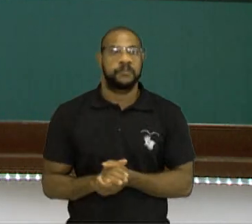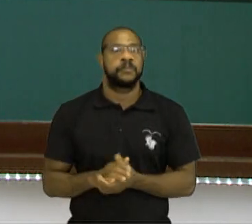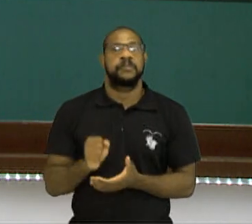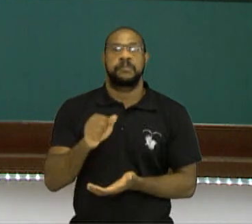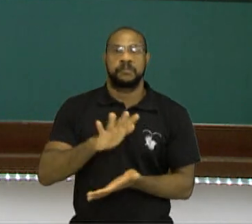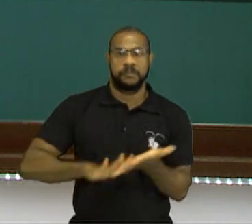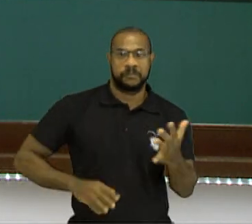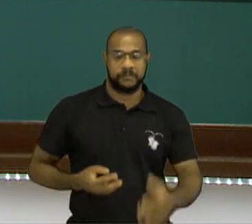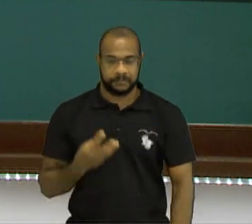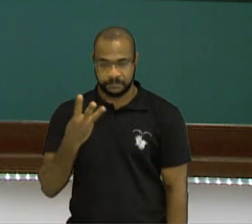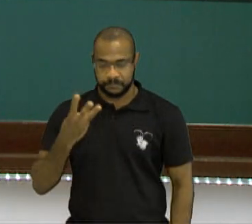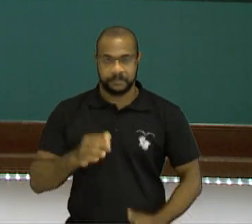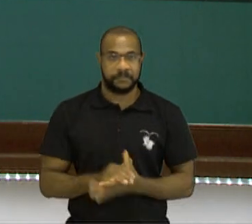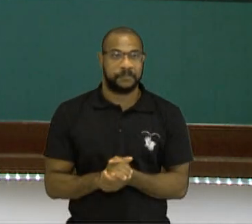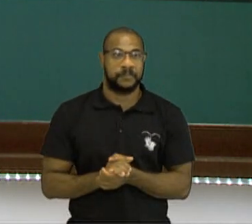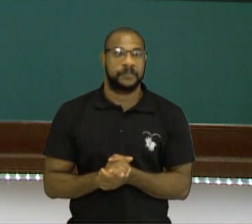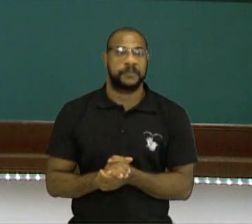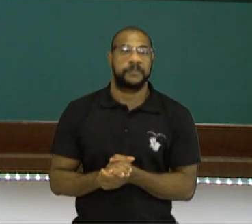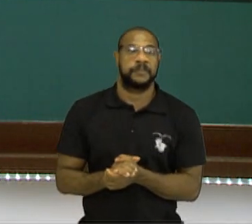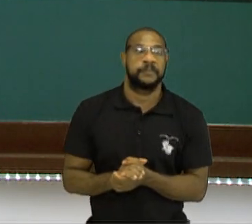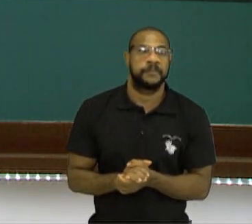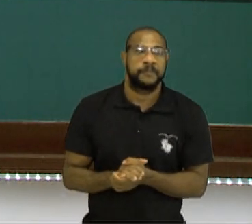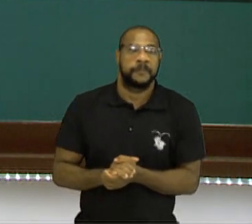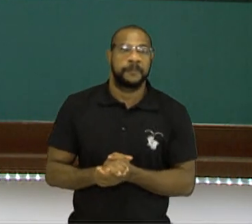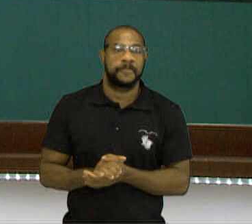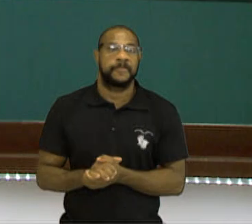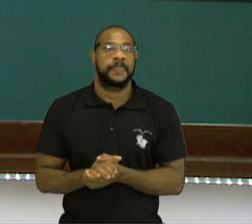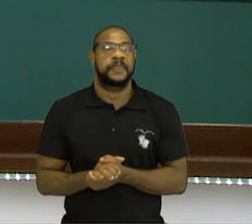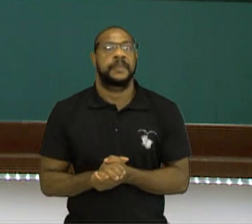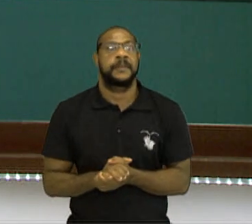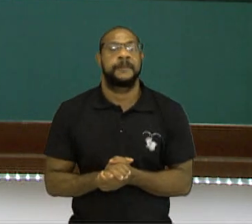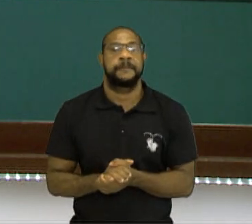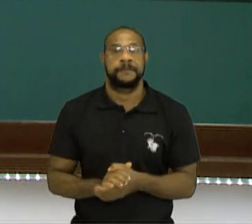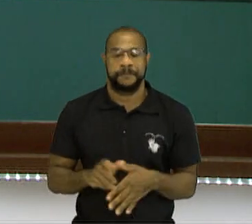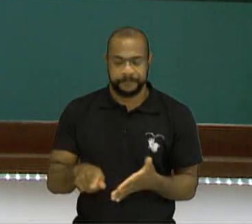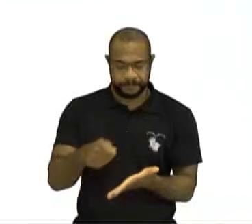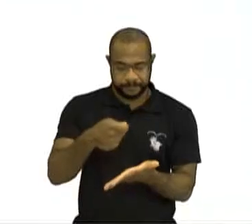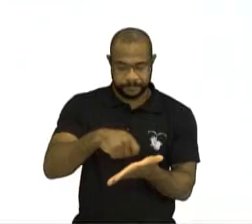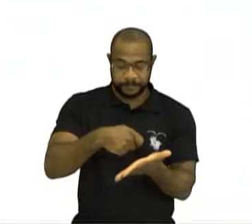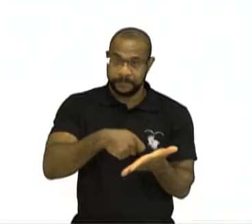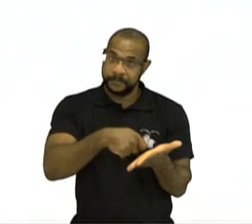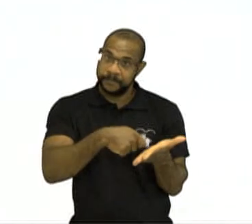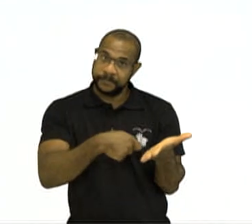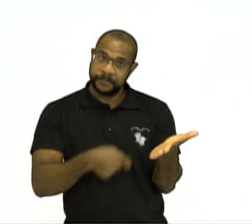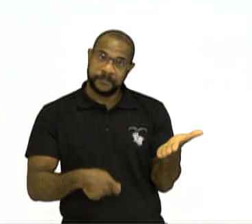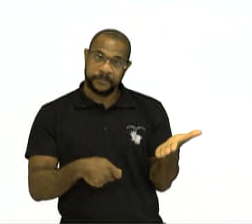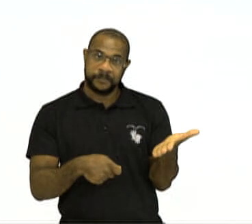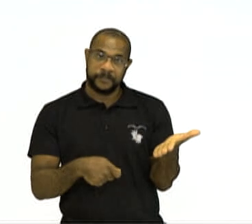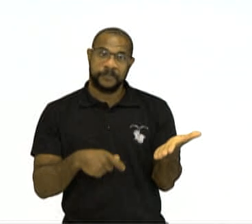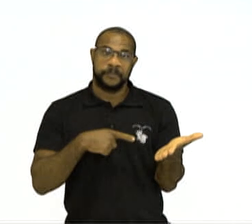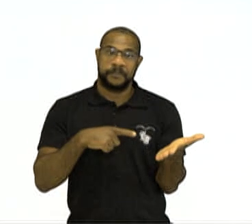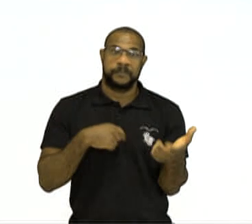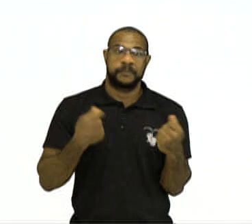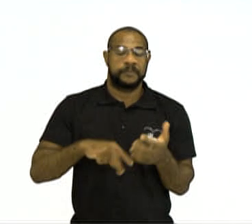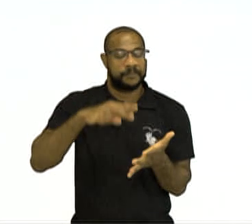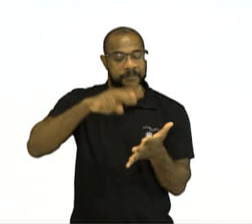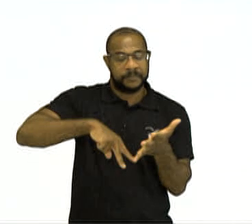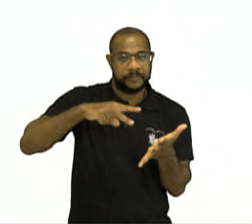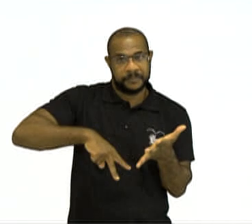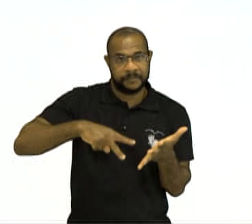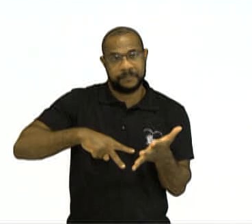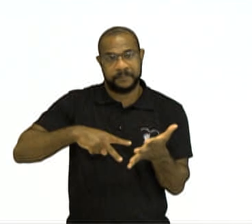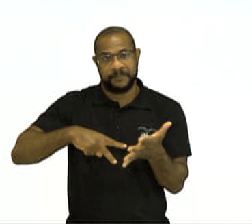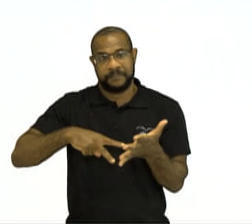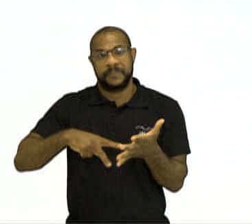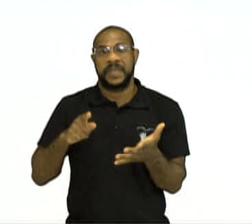Atividade 3, preste atenção. Para a escrita, considere até que ponto se pode ser livre, ou seja,